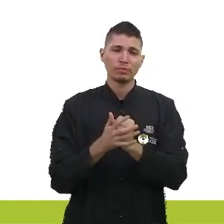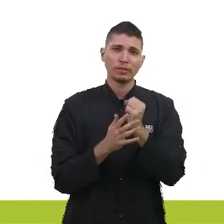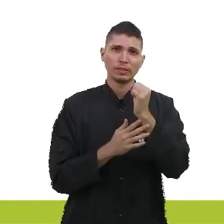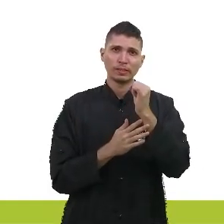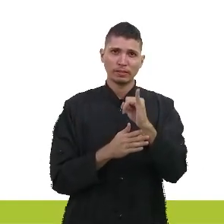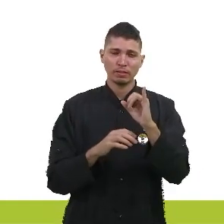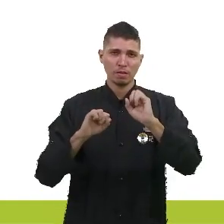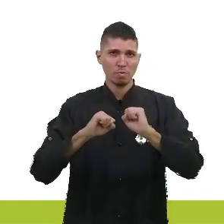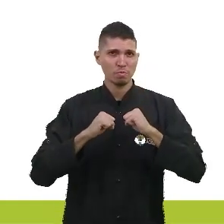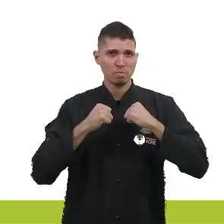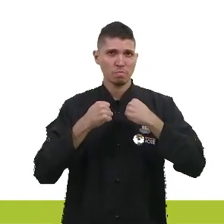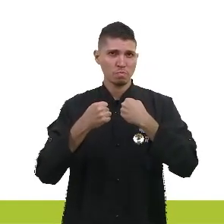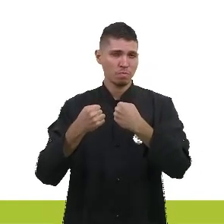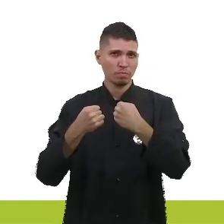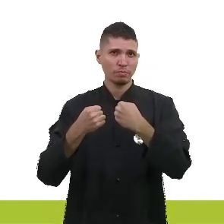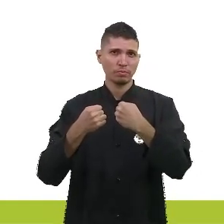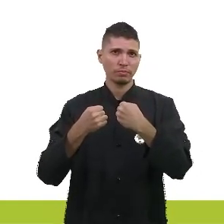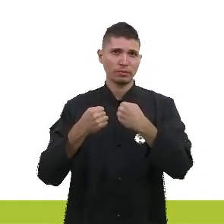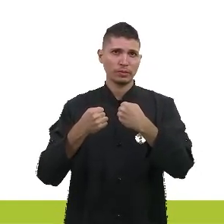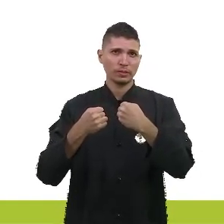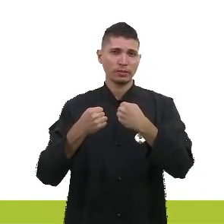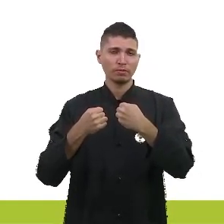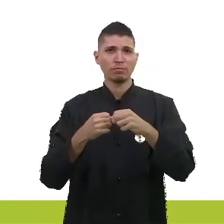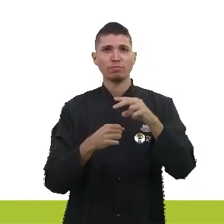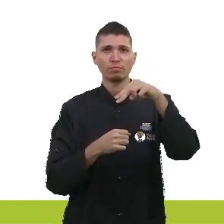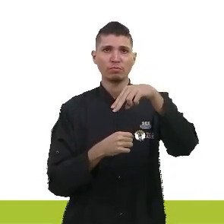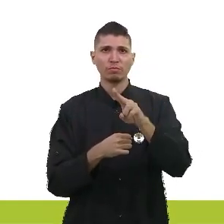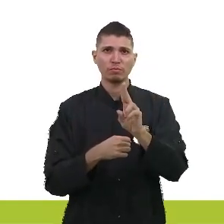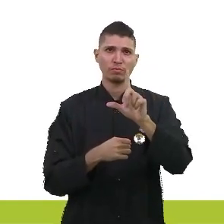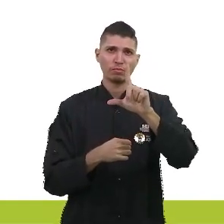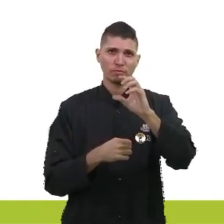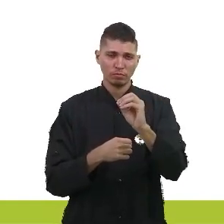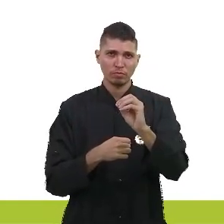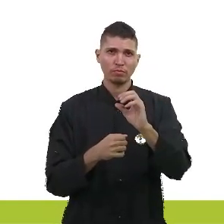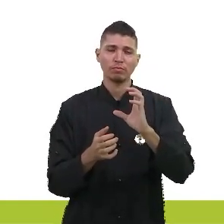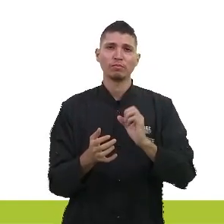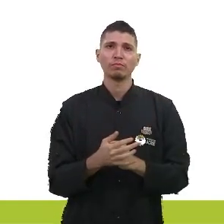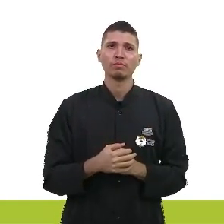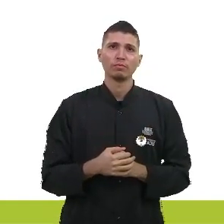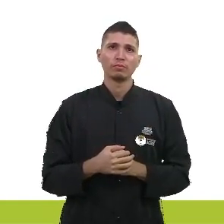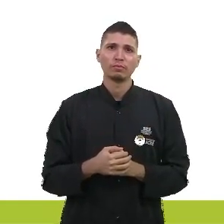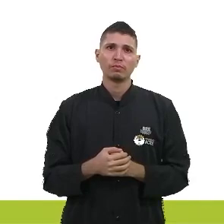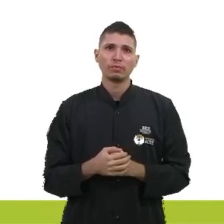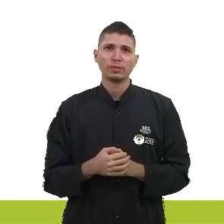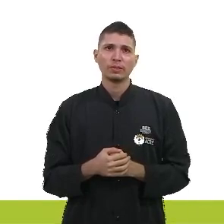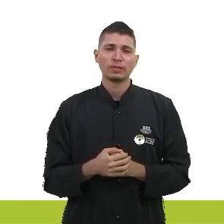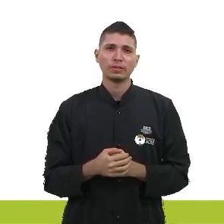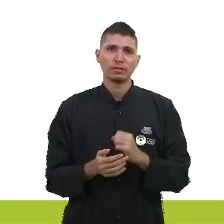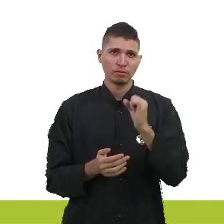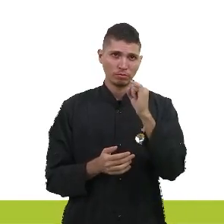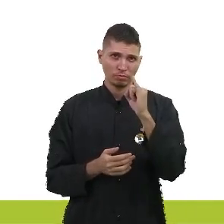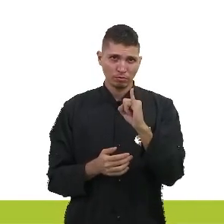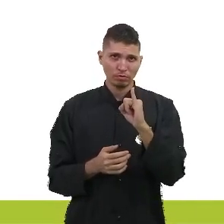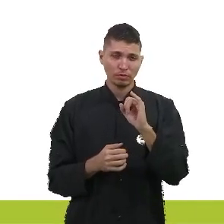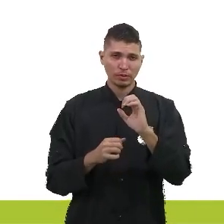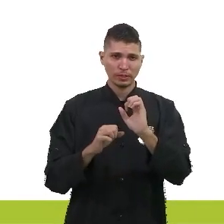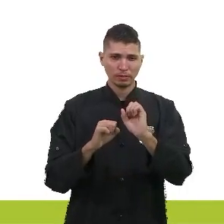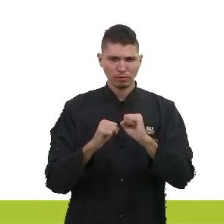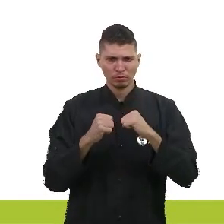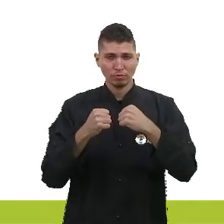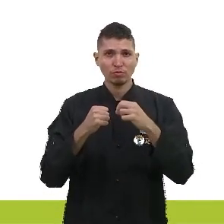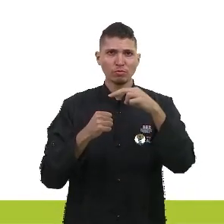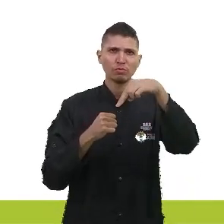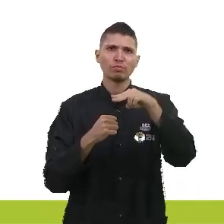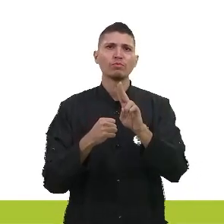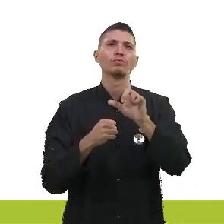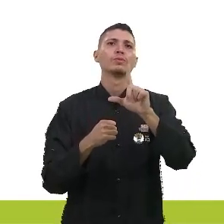somatório das forças atuantes sobre ele for nulo. Se o somatório das forças atuantes sobre esse corpo for nulo, isso